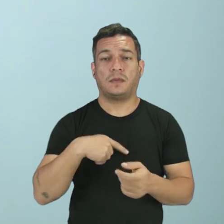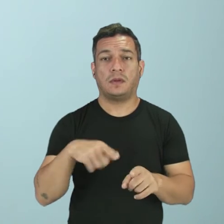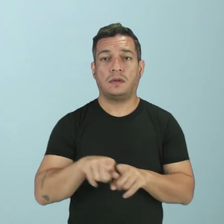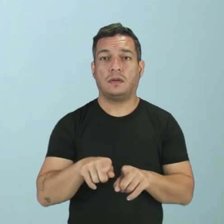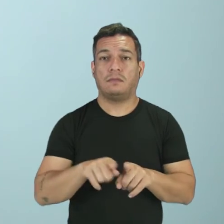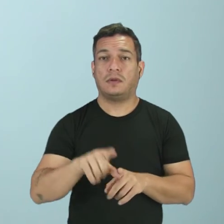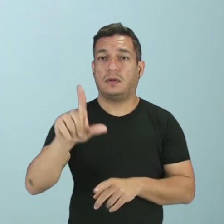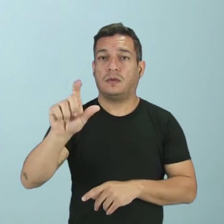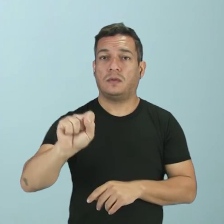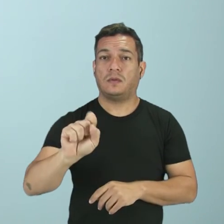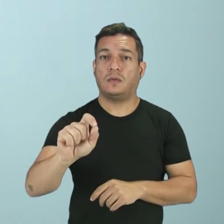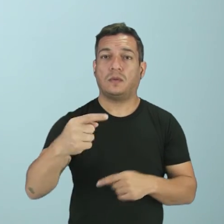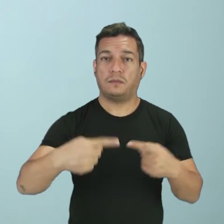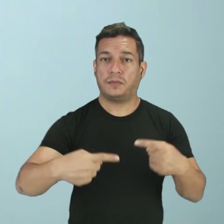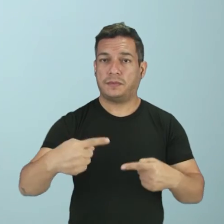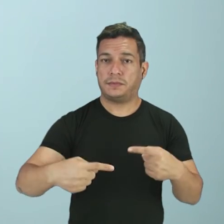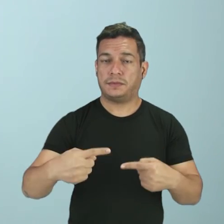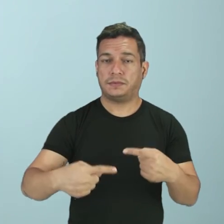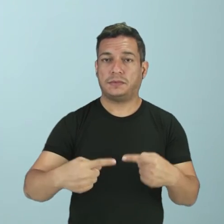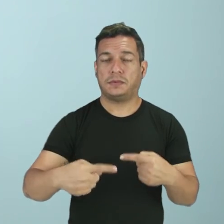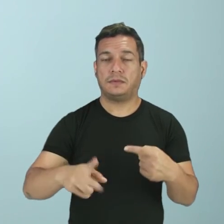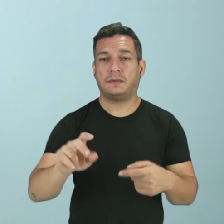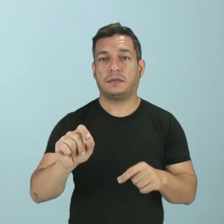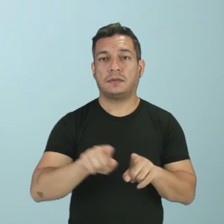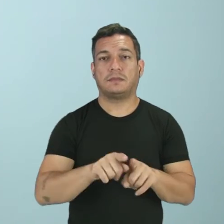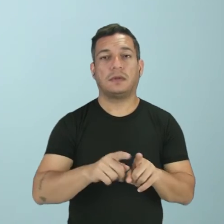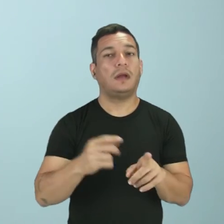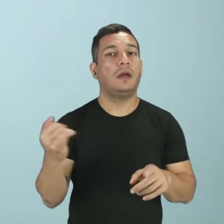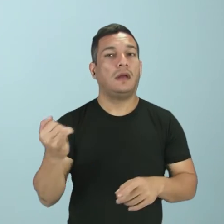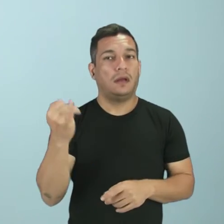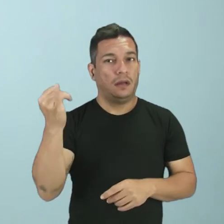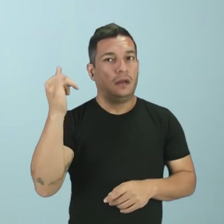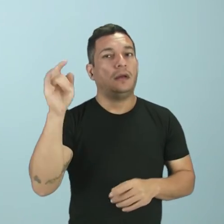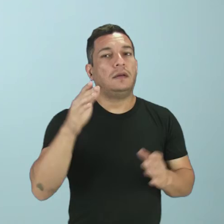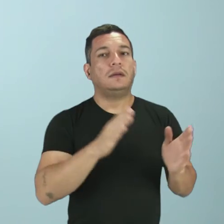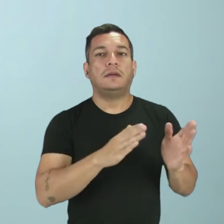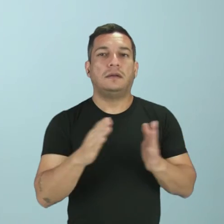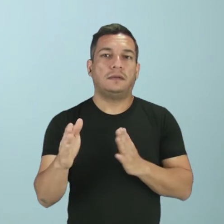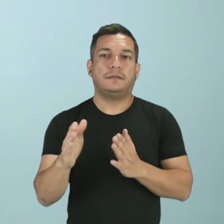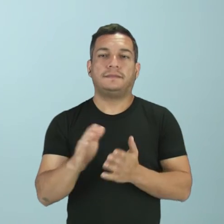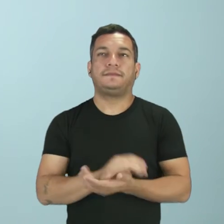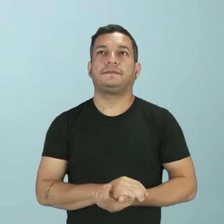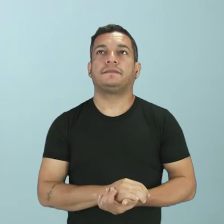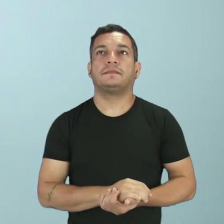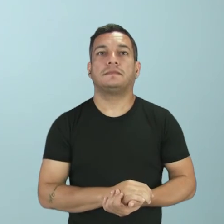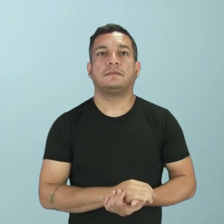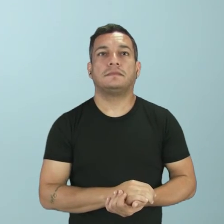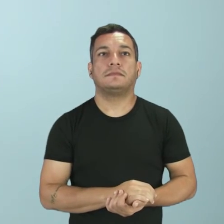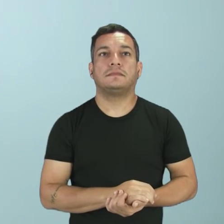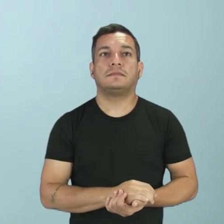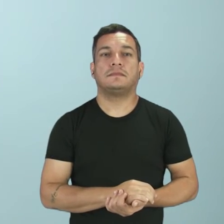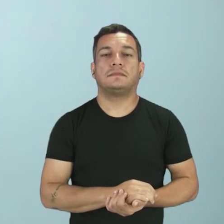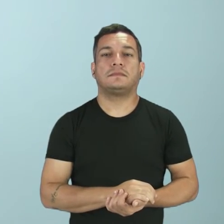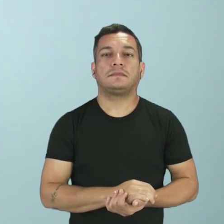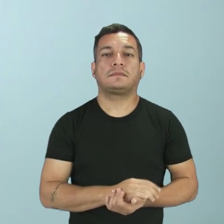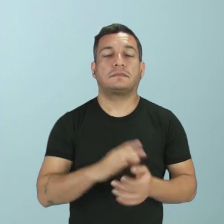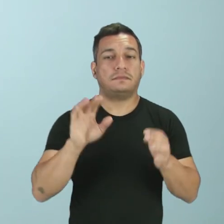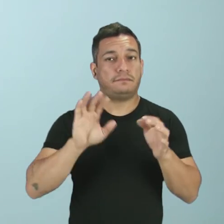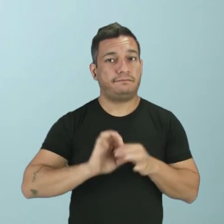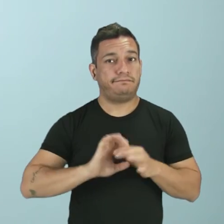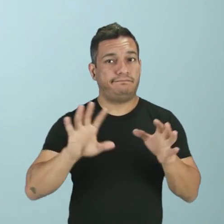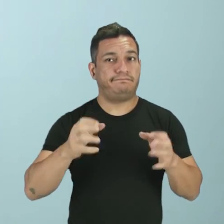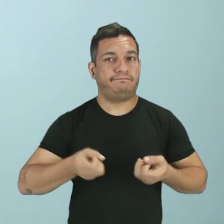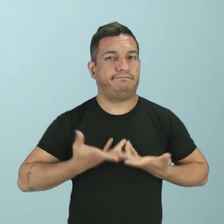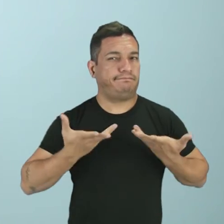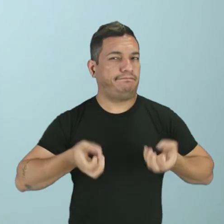existe o liberalismo político, que vai ser também muito importante durante esse período. A questão da liberdade